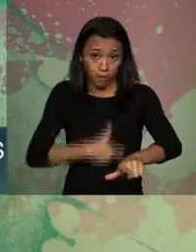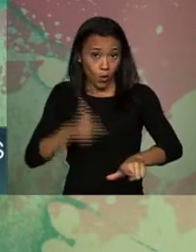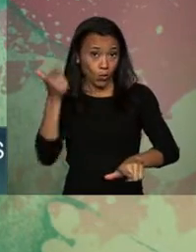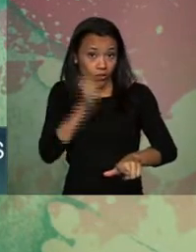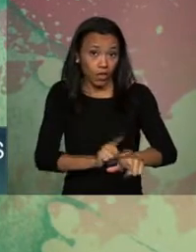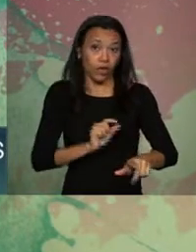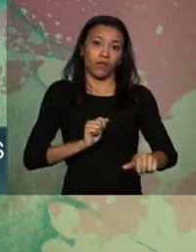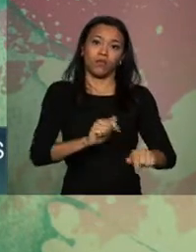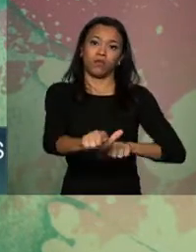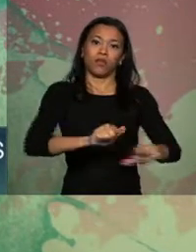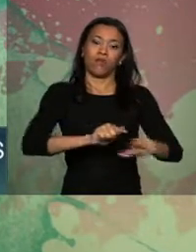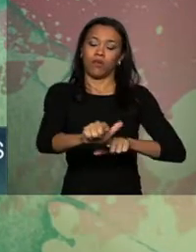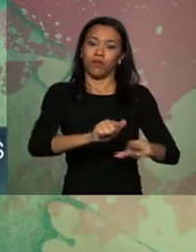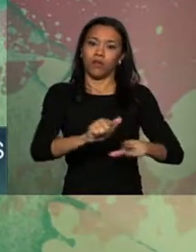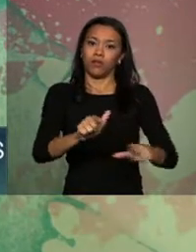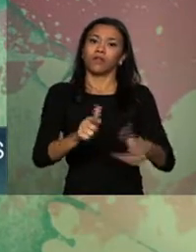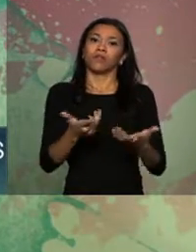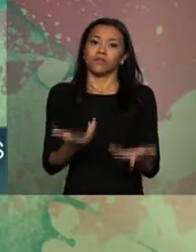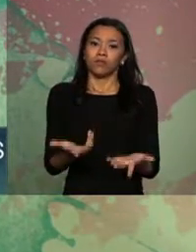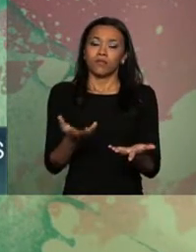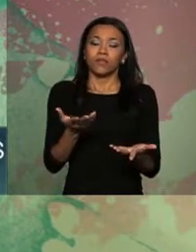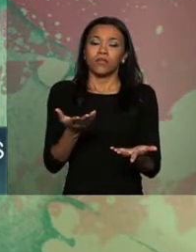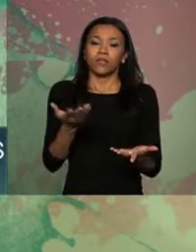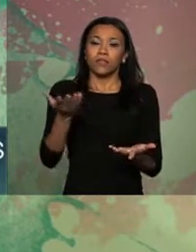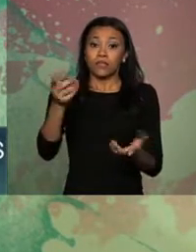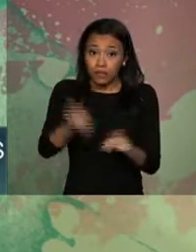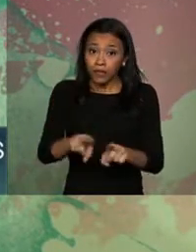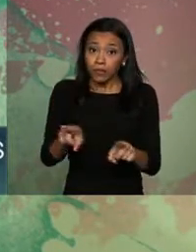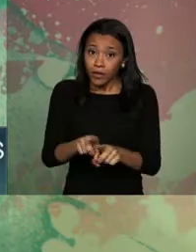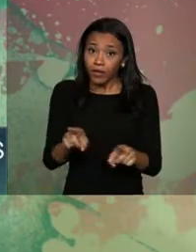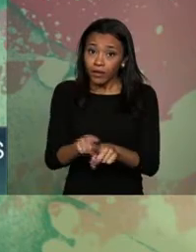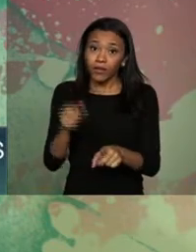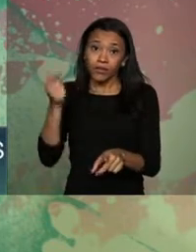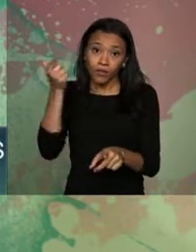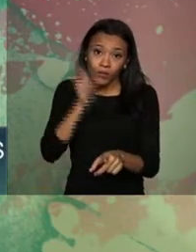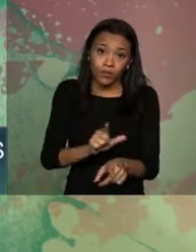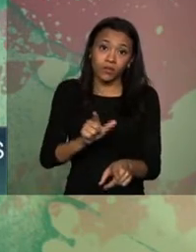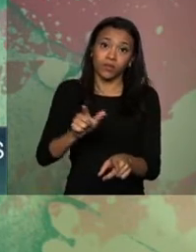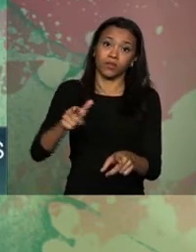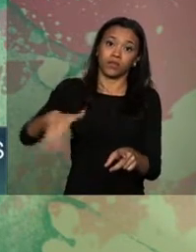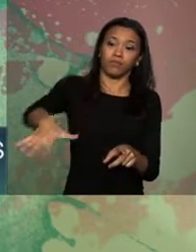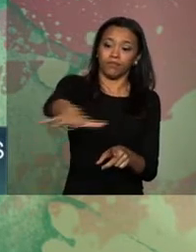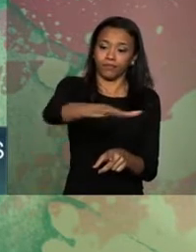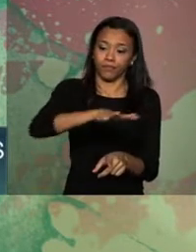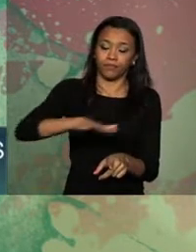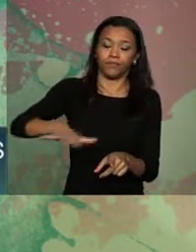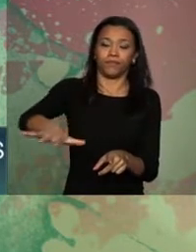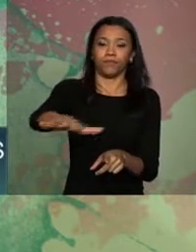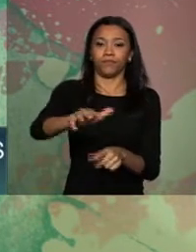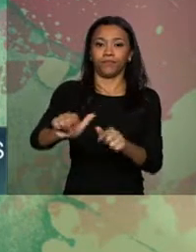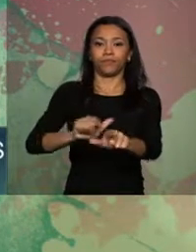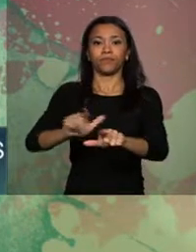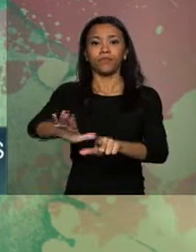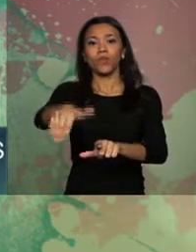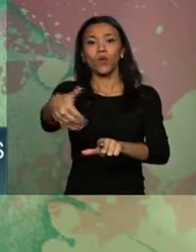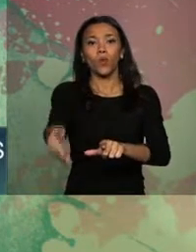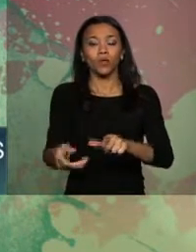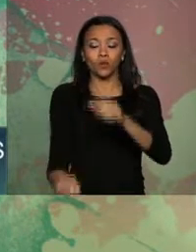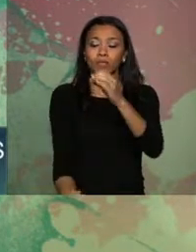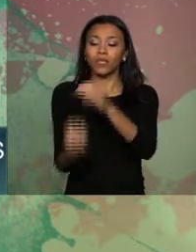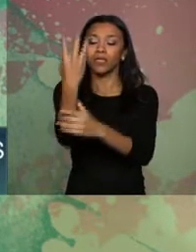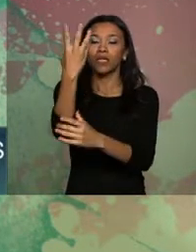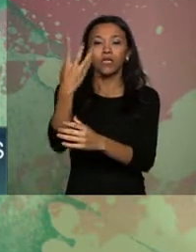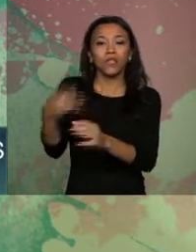com a inclusão no mundo também do trabalho quando se cria seu